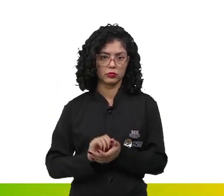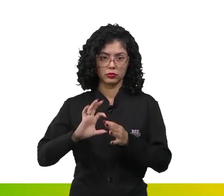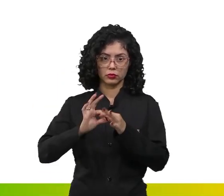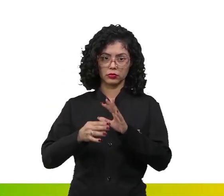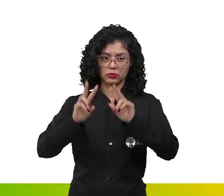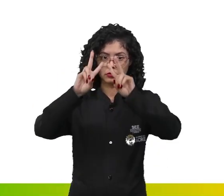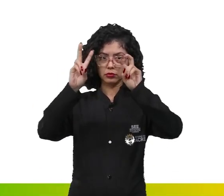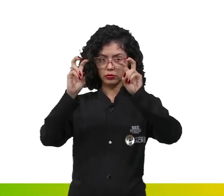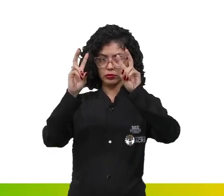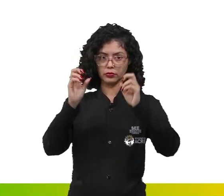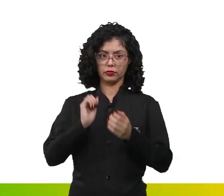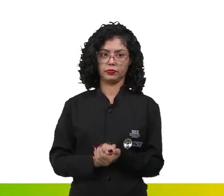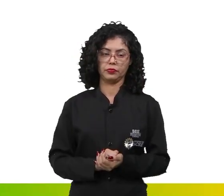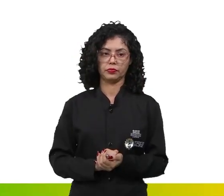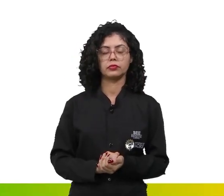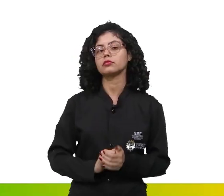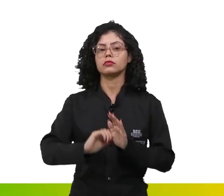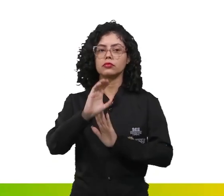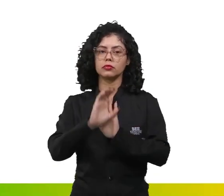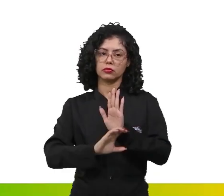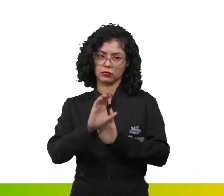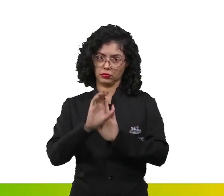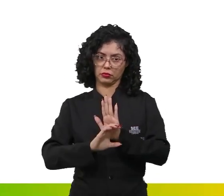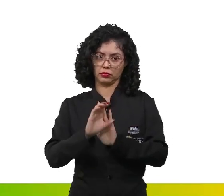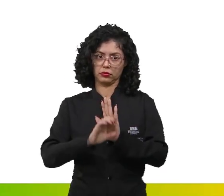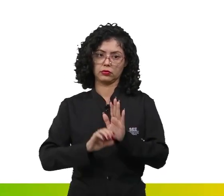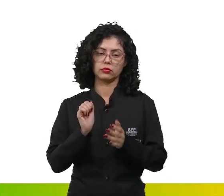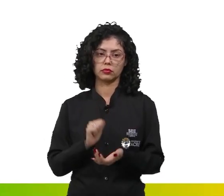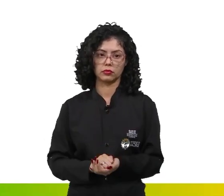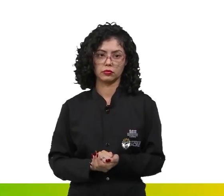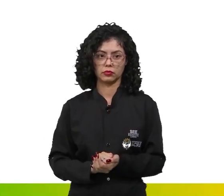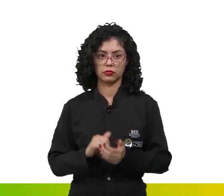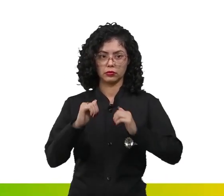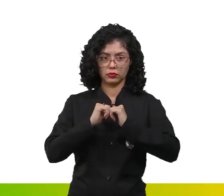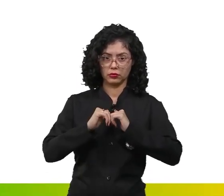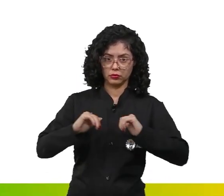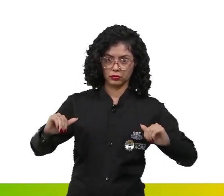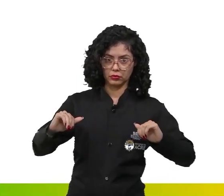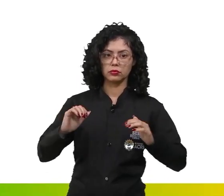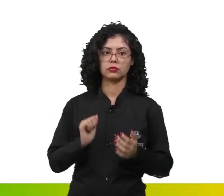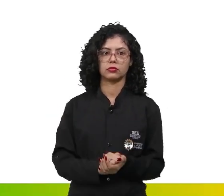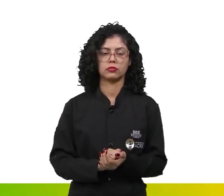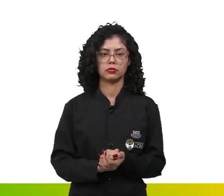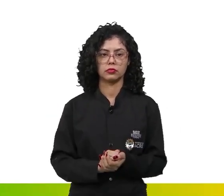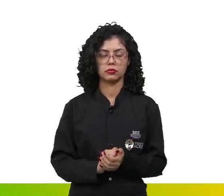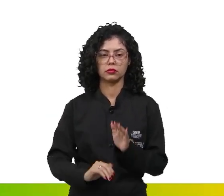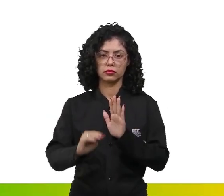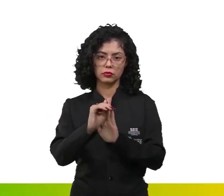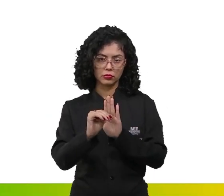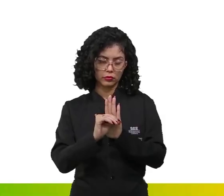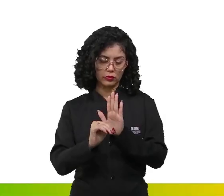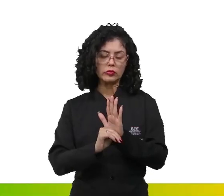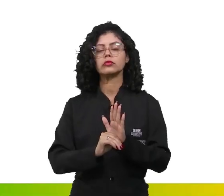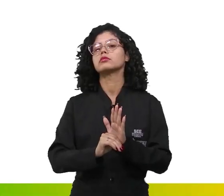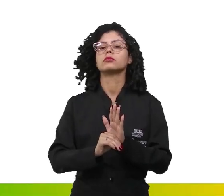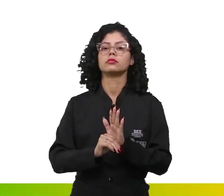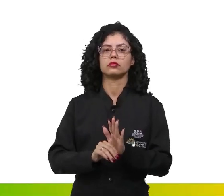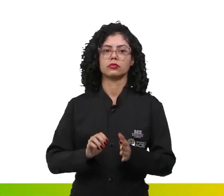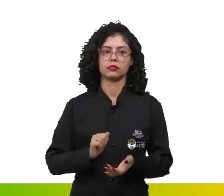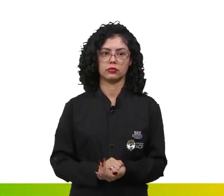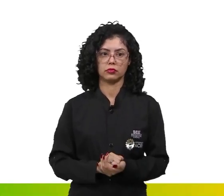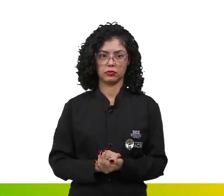uma contextualização sobre o assunto, sobre o tema. Nós tivemos o conceito do apartheid, né? Nós vimos o conceito do